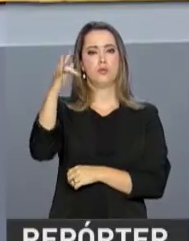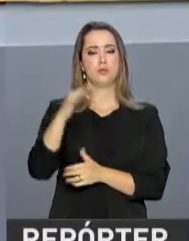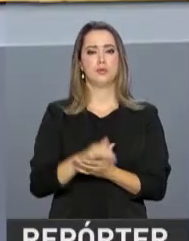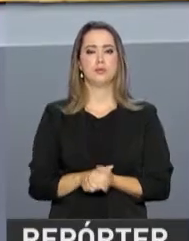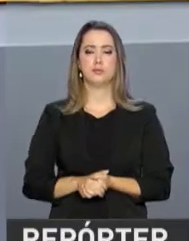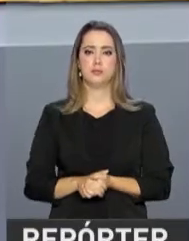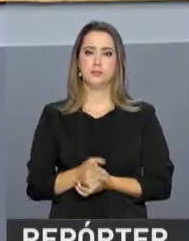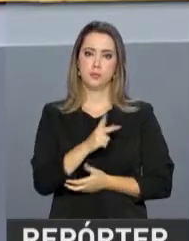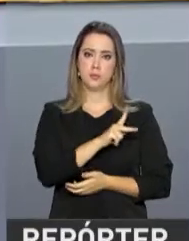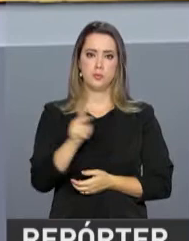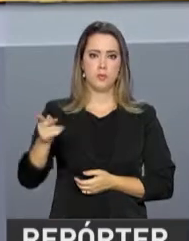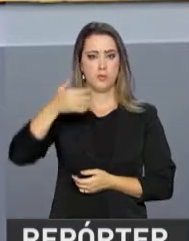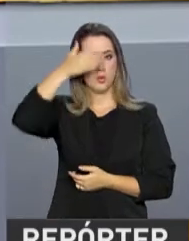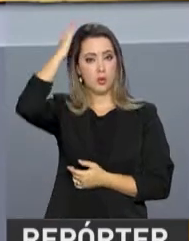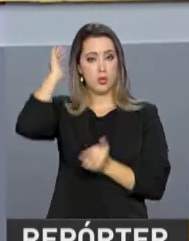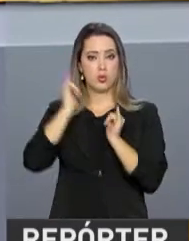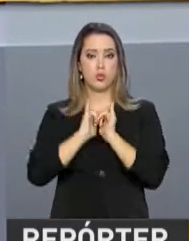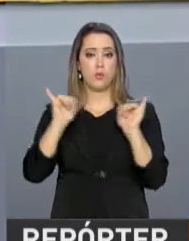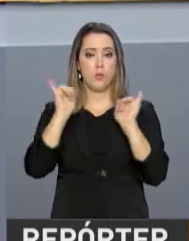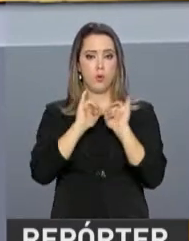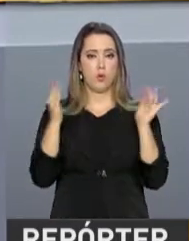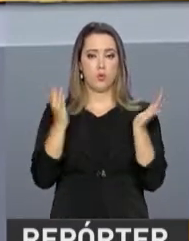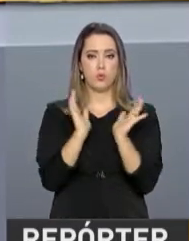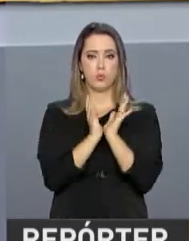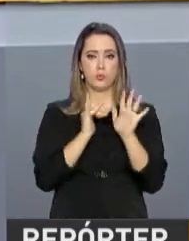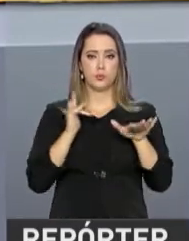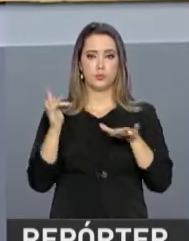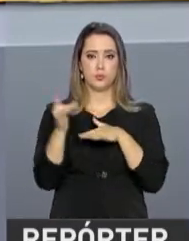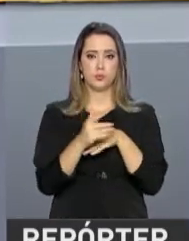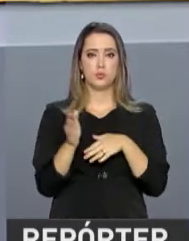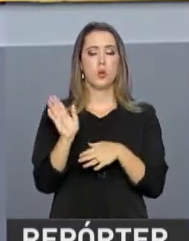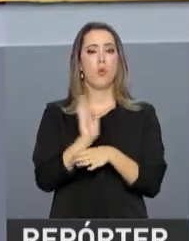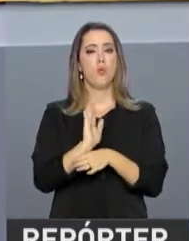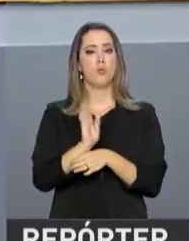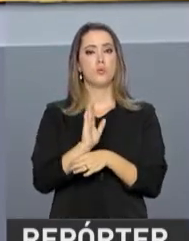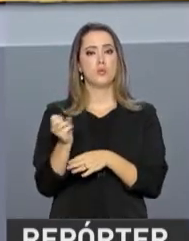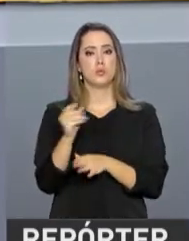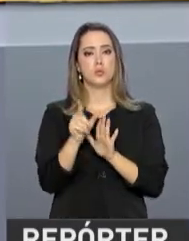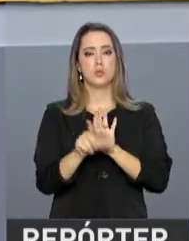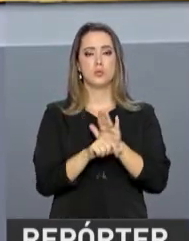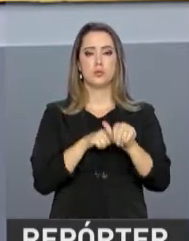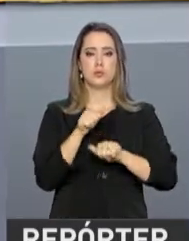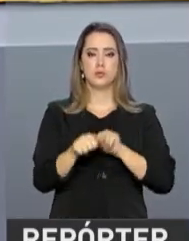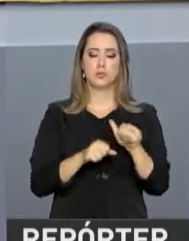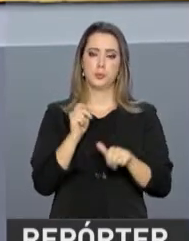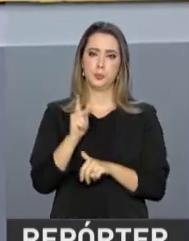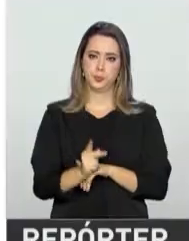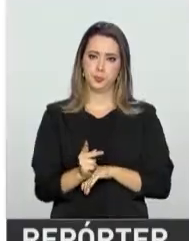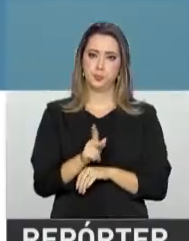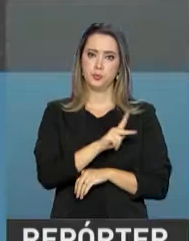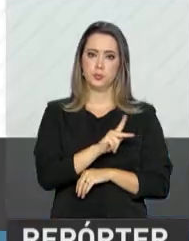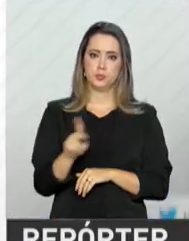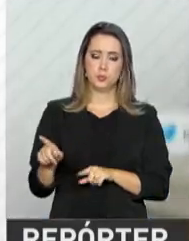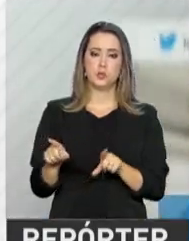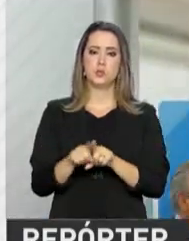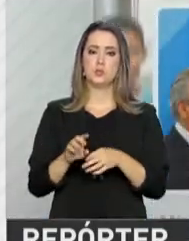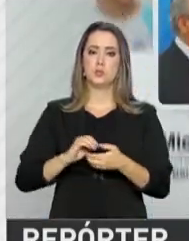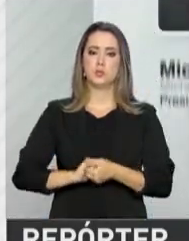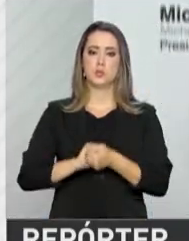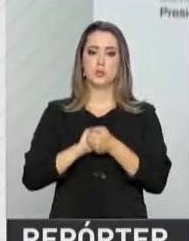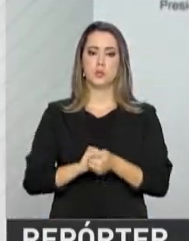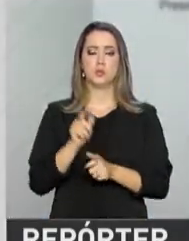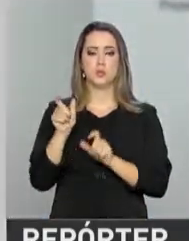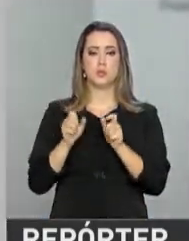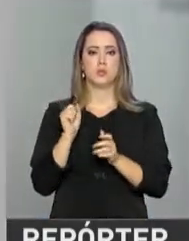presidente michel temer divulgou hoje nas redes sociais um vídeo sobre a reforma da previdência o presidente também cumprimentou os